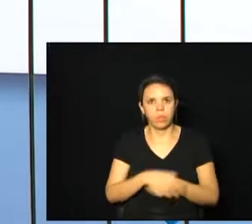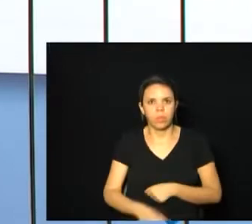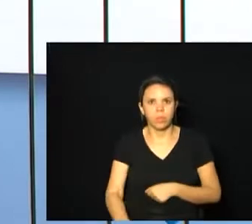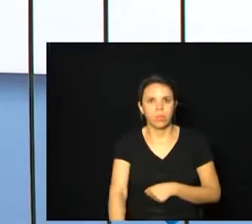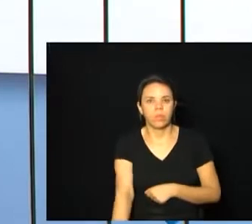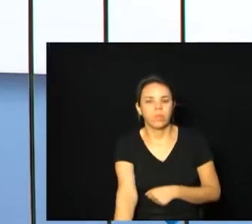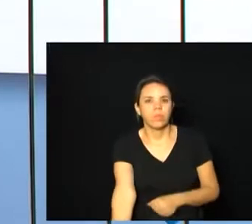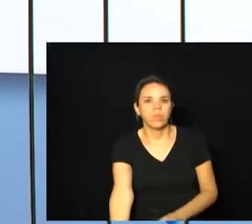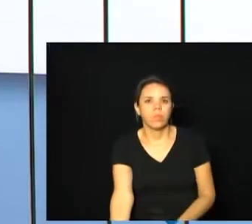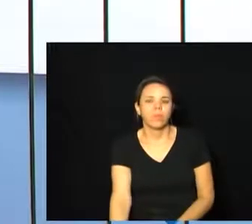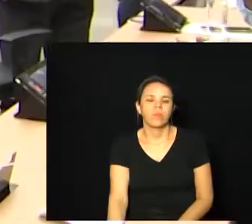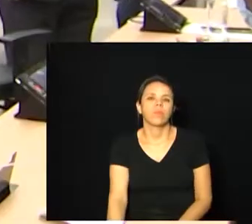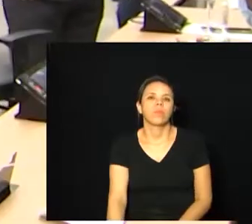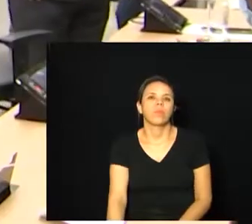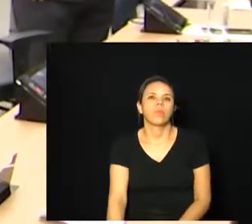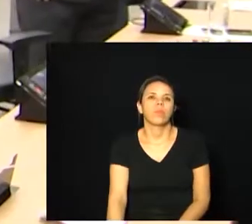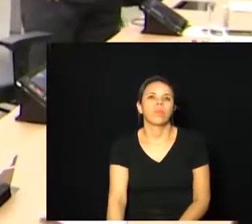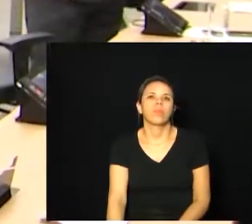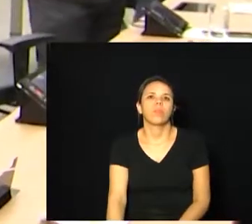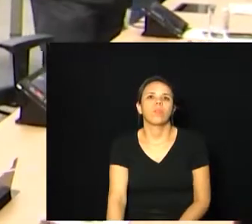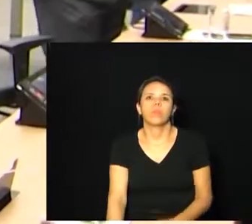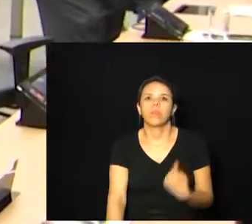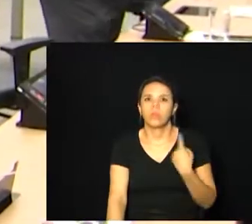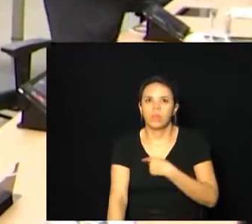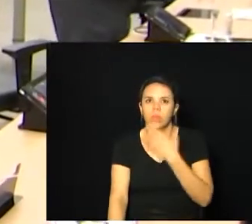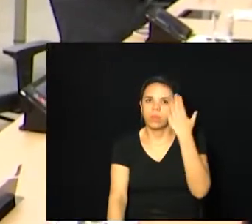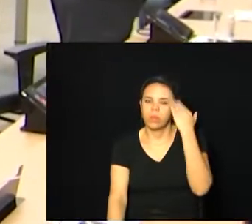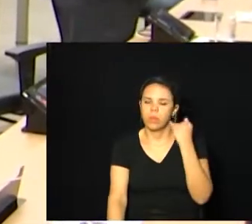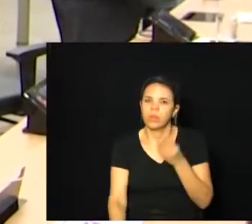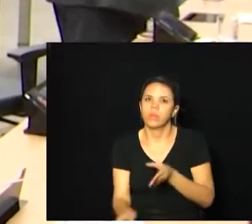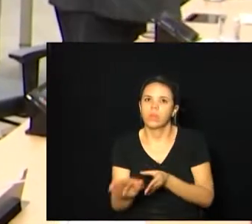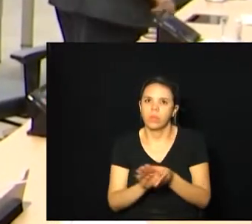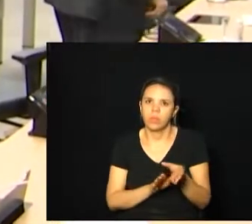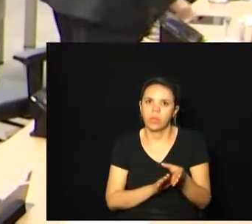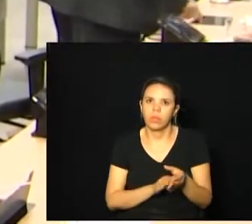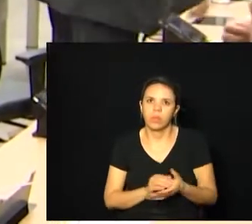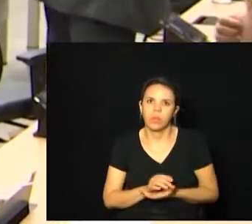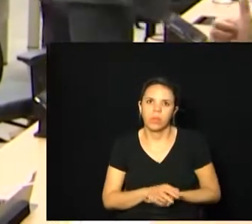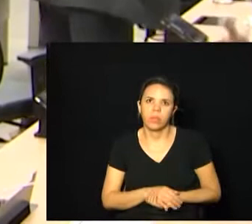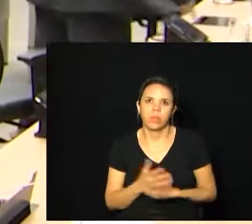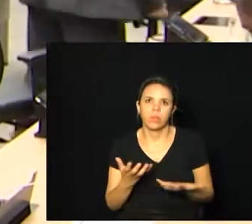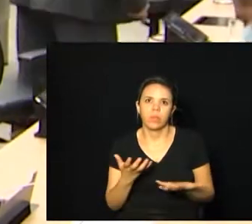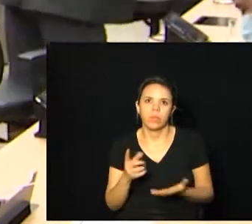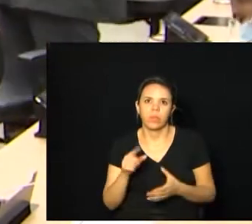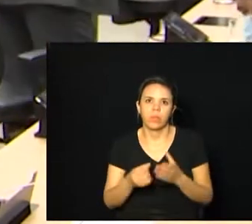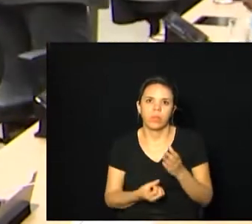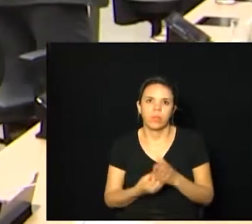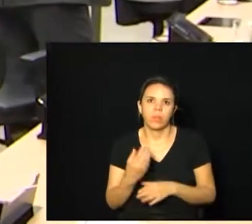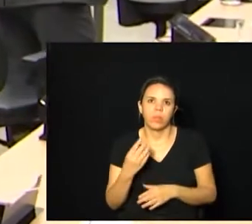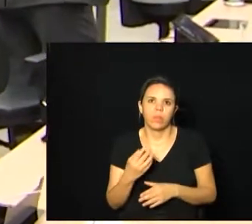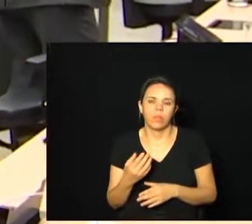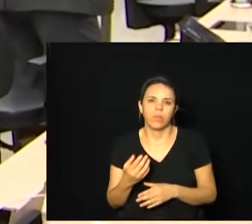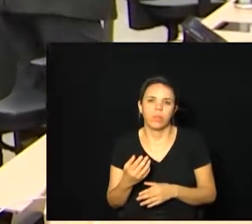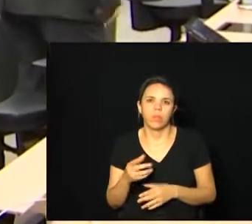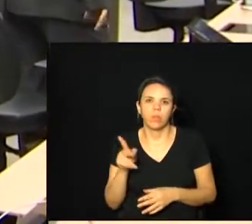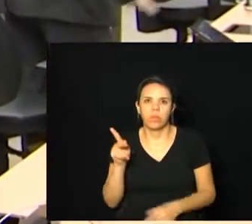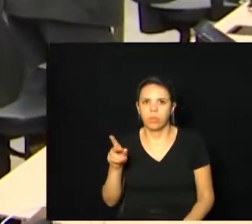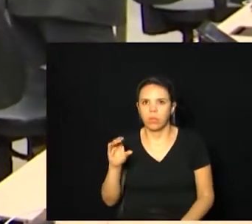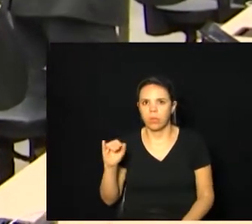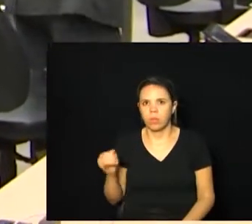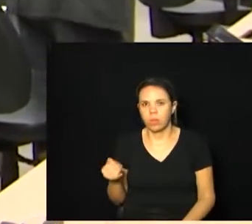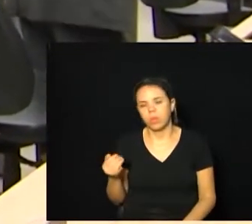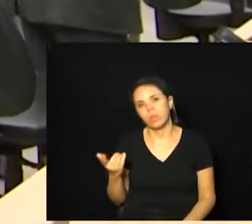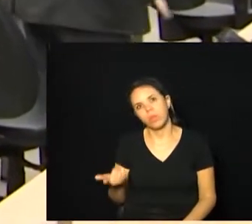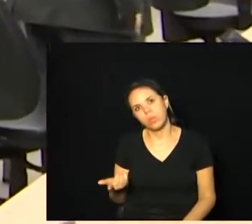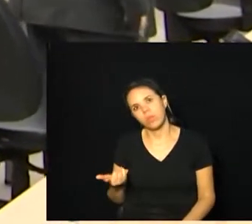antecedência. Nós sabemos que o conselho, que é criado por determinação da Bacia PCJ,